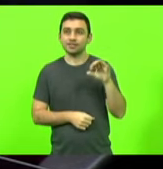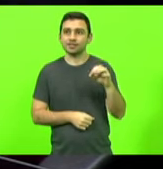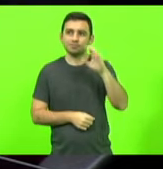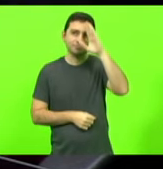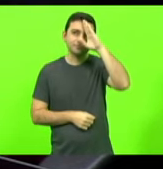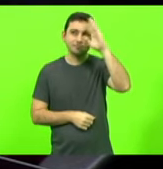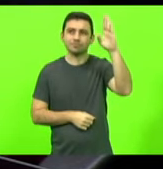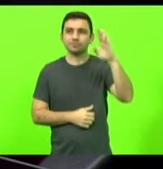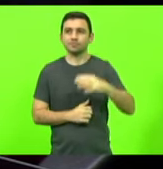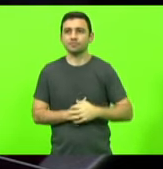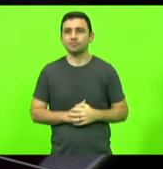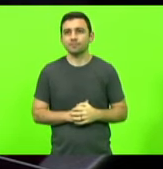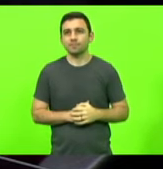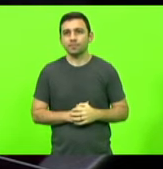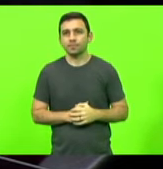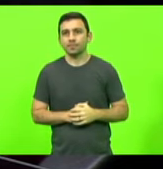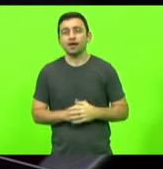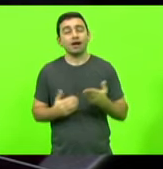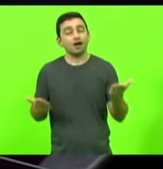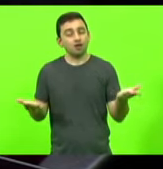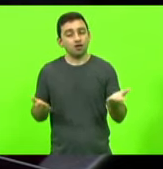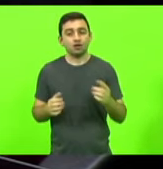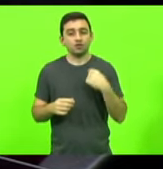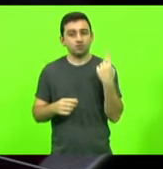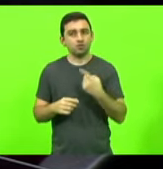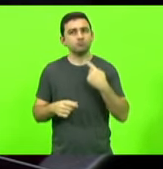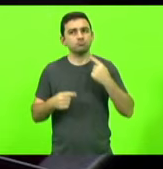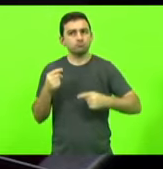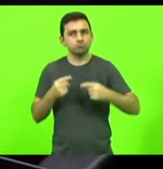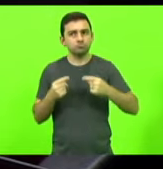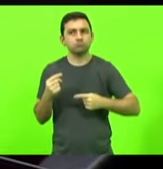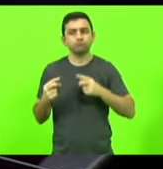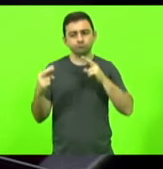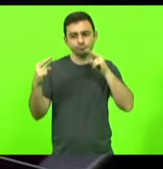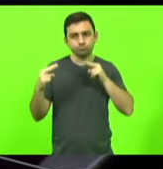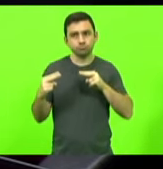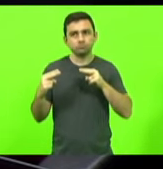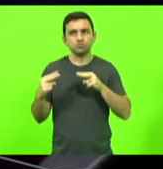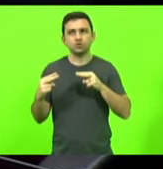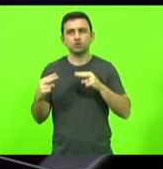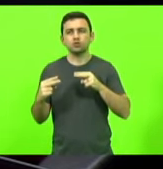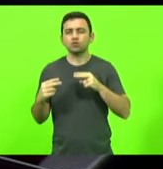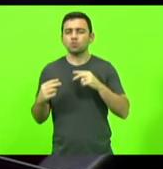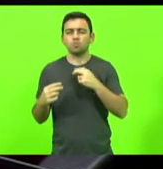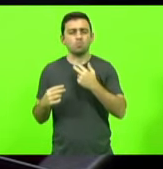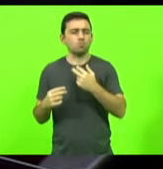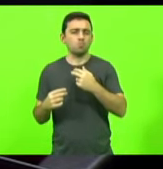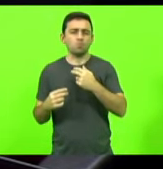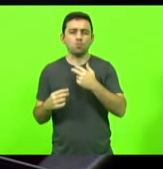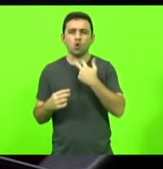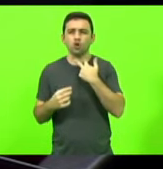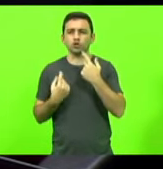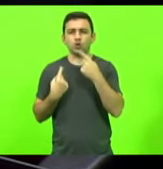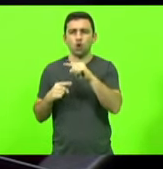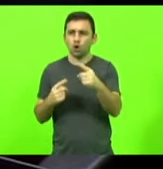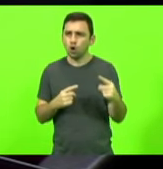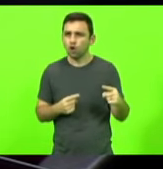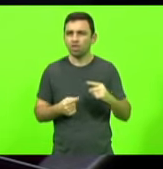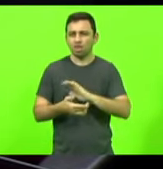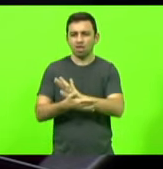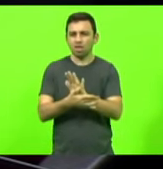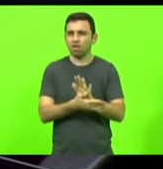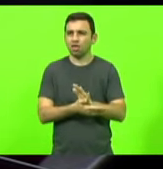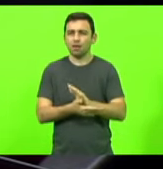gente faça aqui essa discussão olhando no olho, sem jogar sujo com ninguém, sem fazer sacanagem com